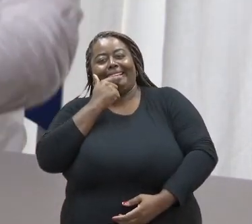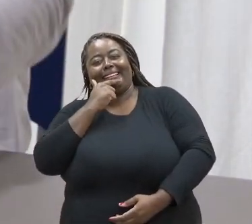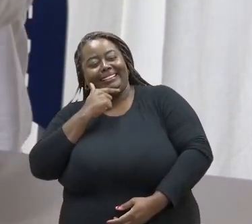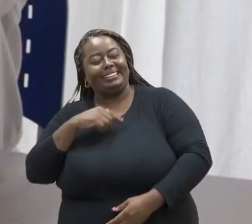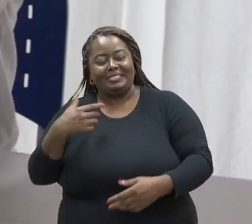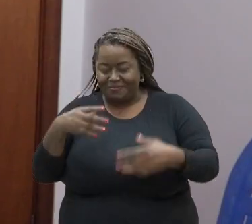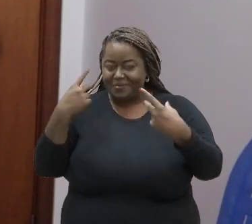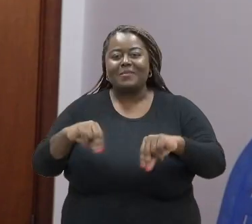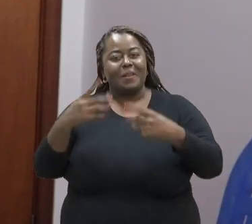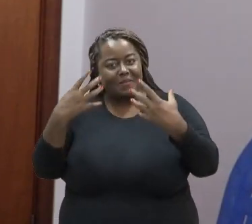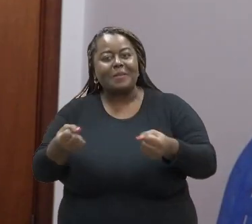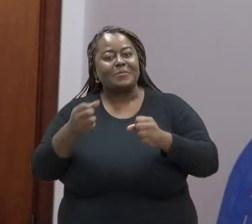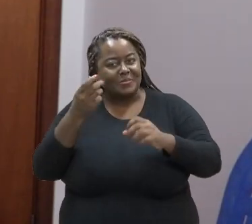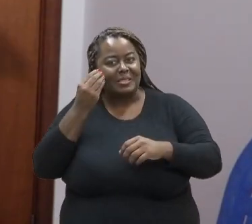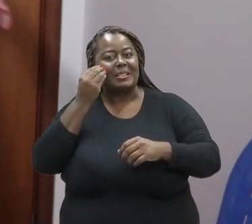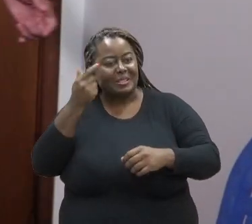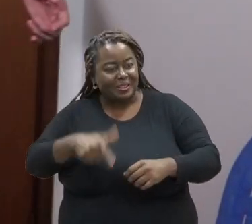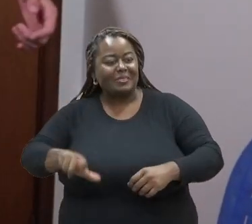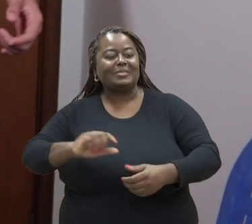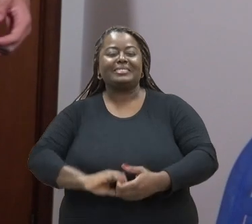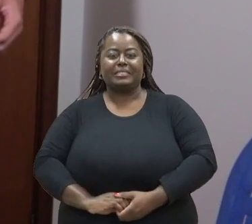Vamos lá, vamos rapidão.